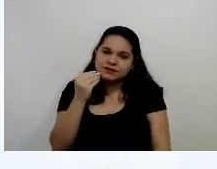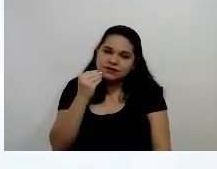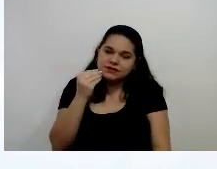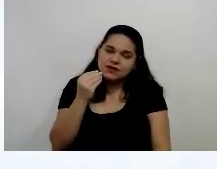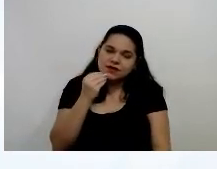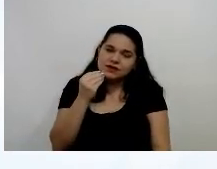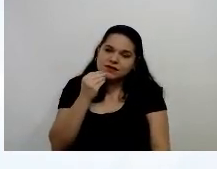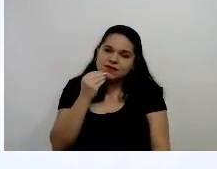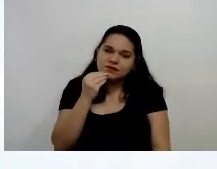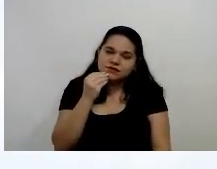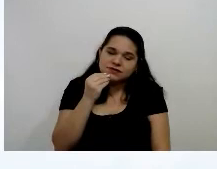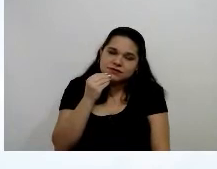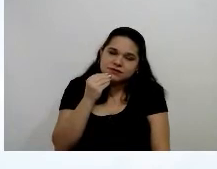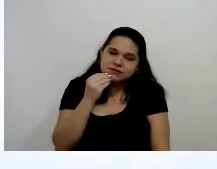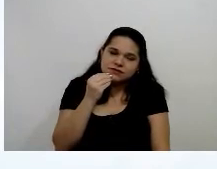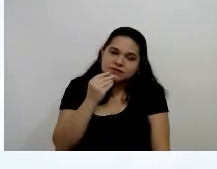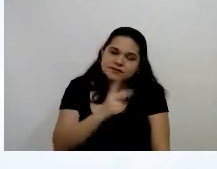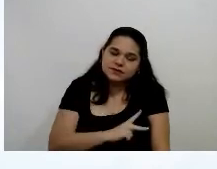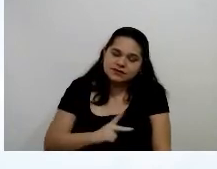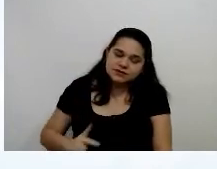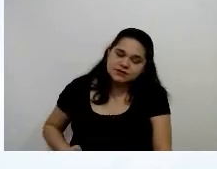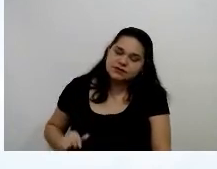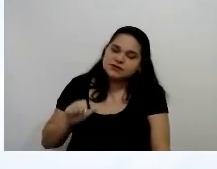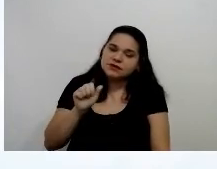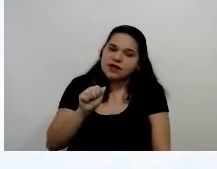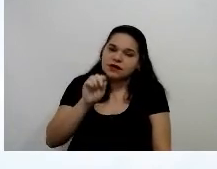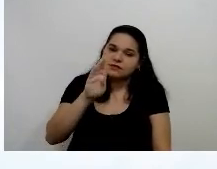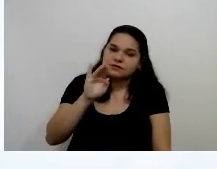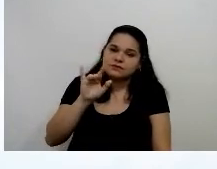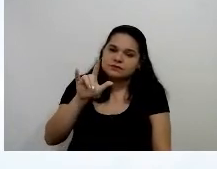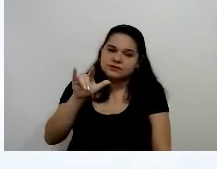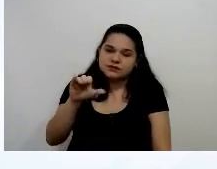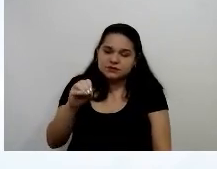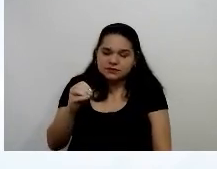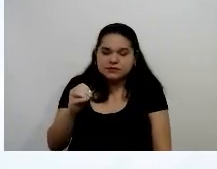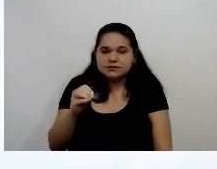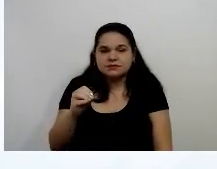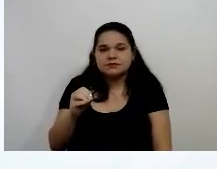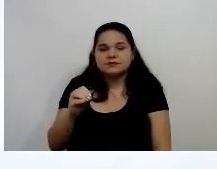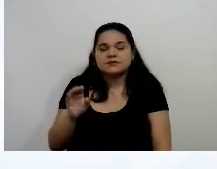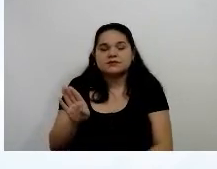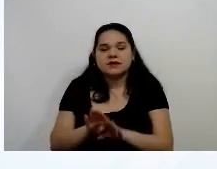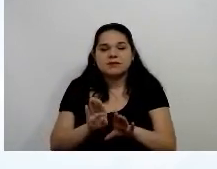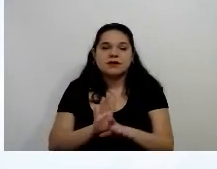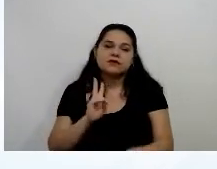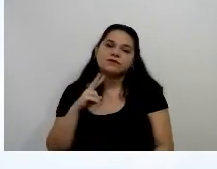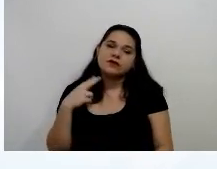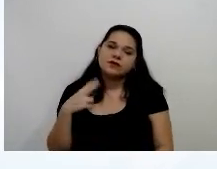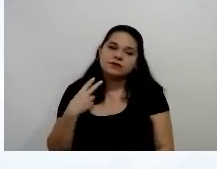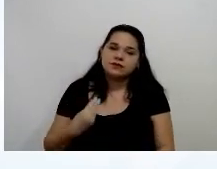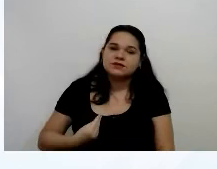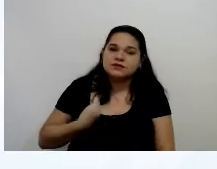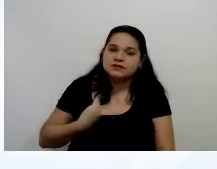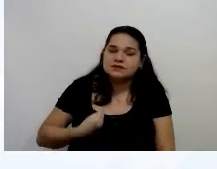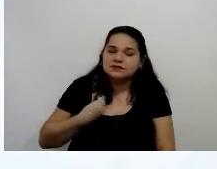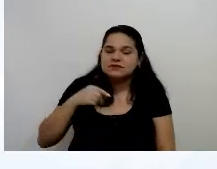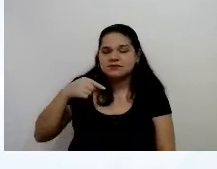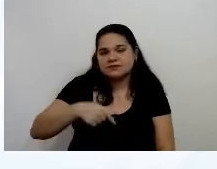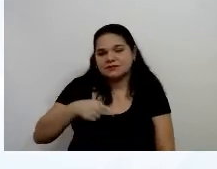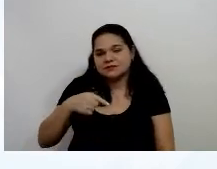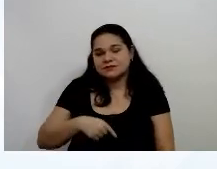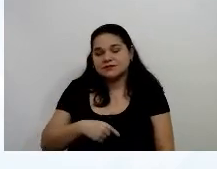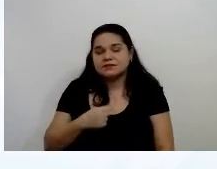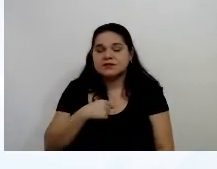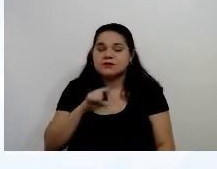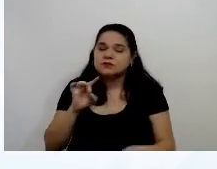do presidente Abílio, ao Grilo, nosso companheiro, vereador, que está aí ativo sempre. E eu só